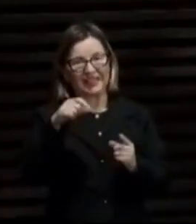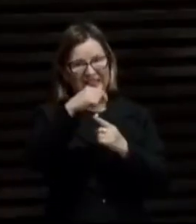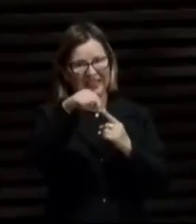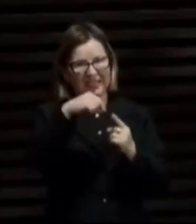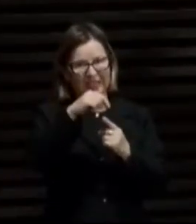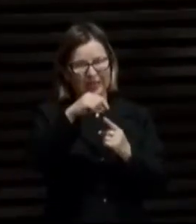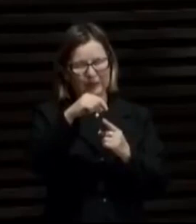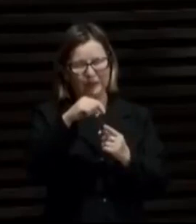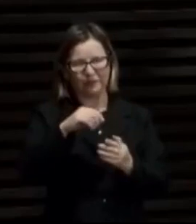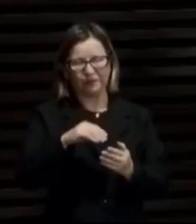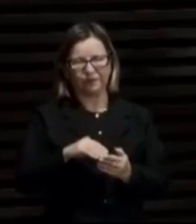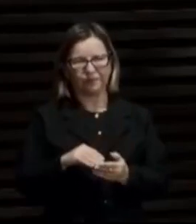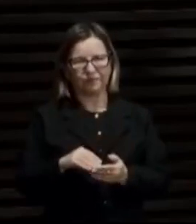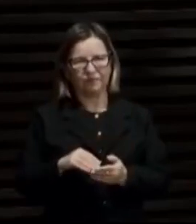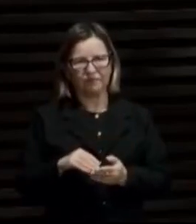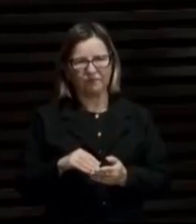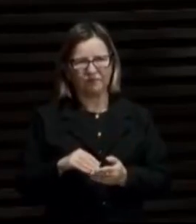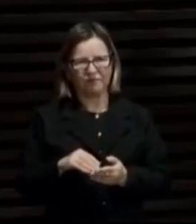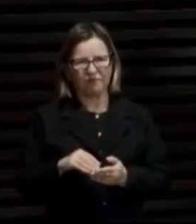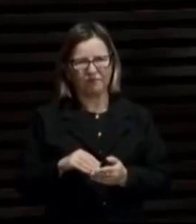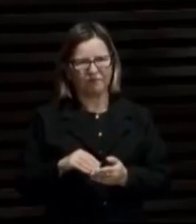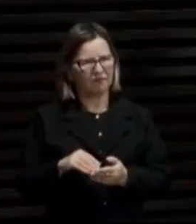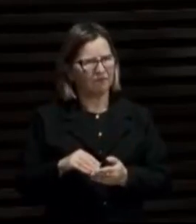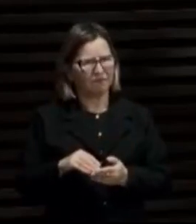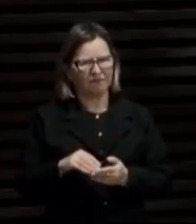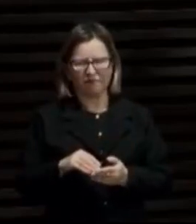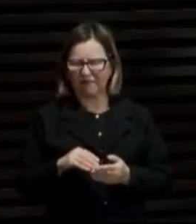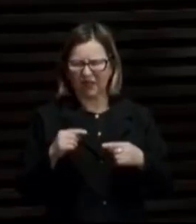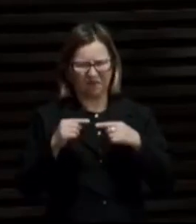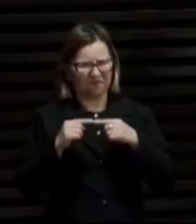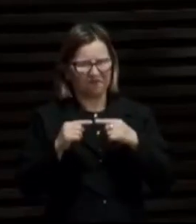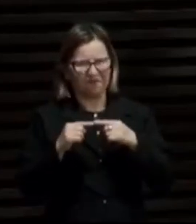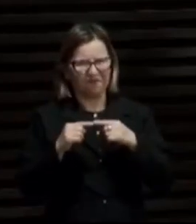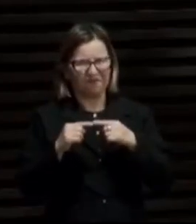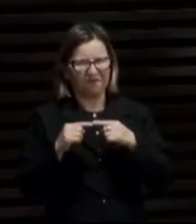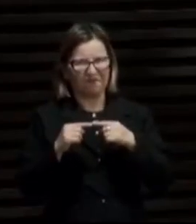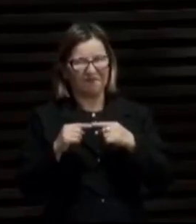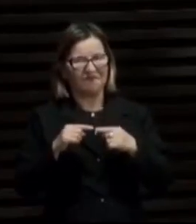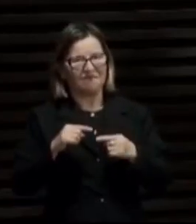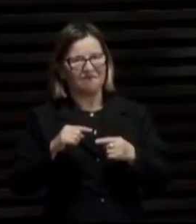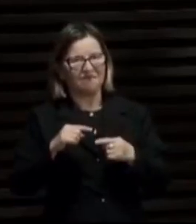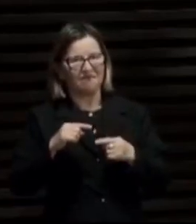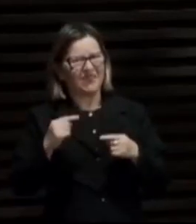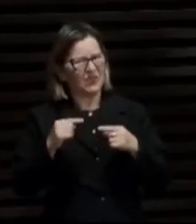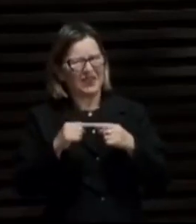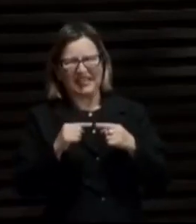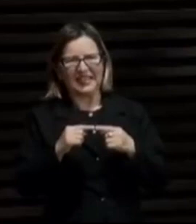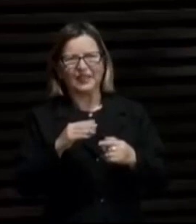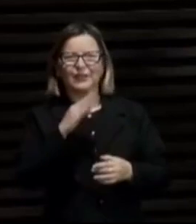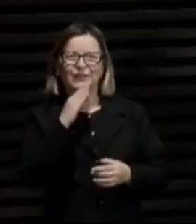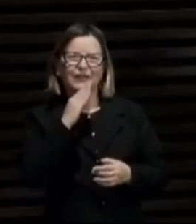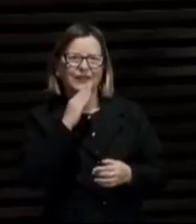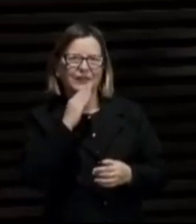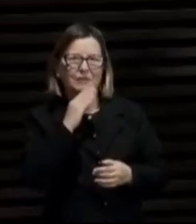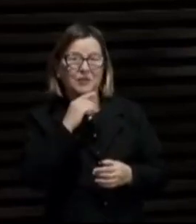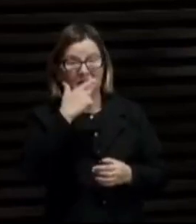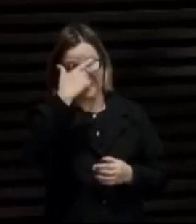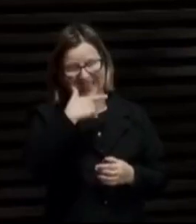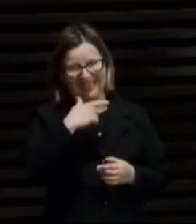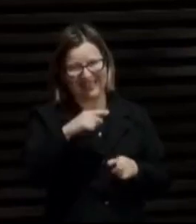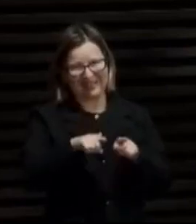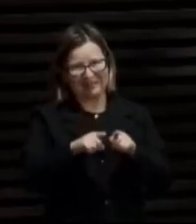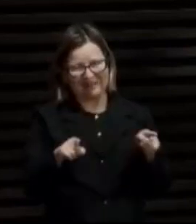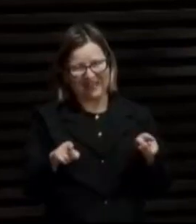não tem nada a ver com conhecimento, realizações ou caráter ilibado, mas com o ser